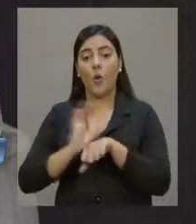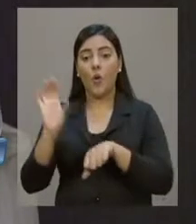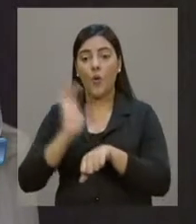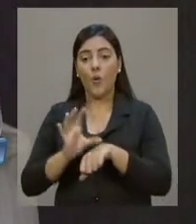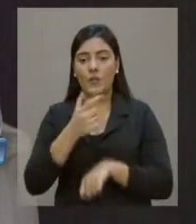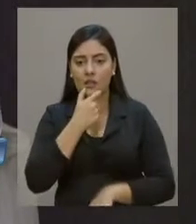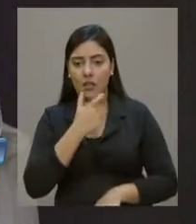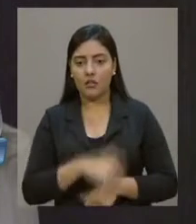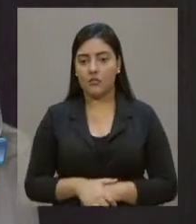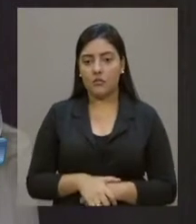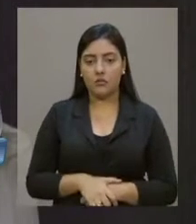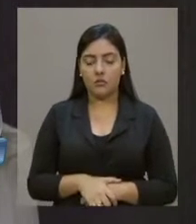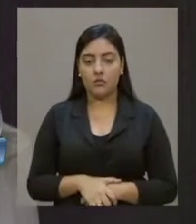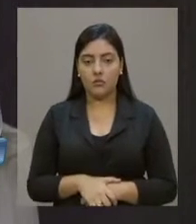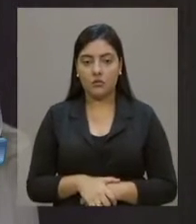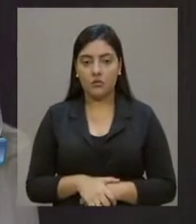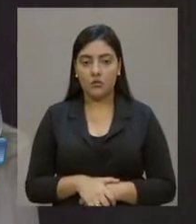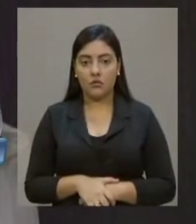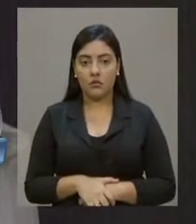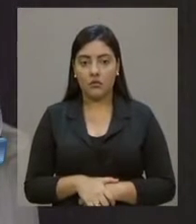de inglês,